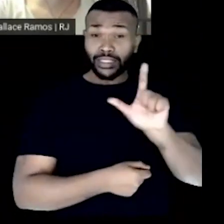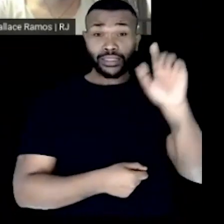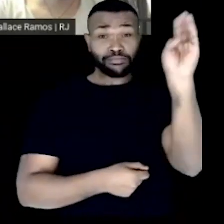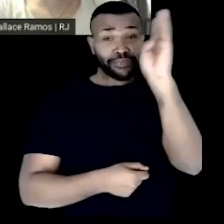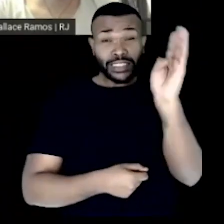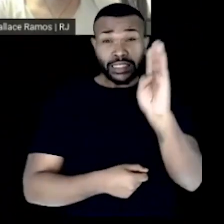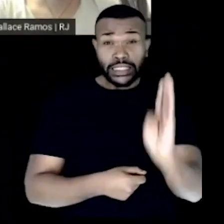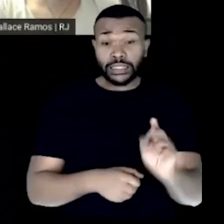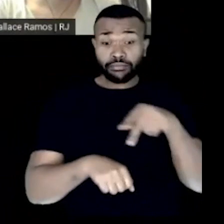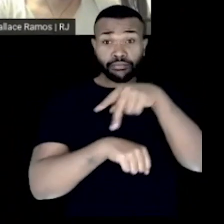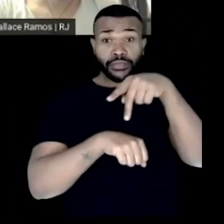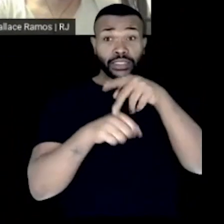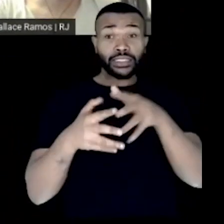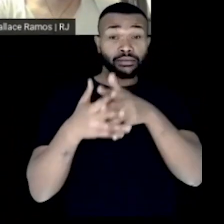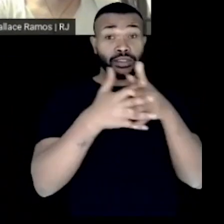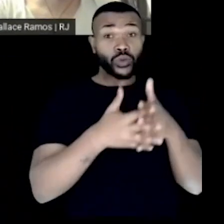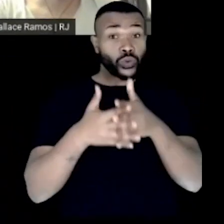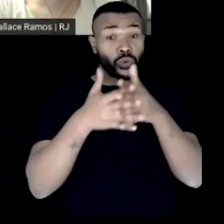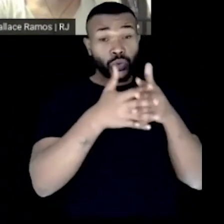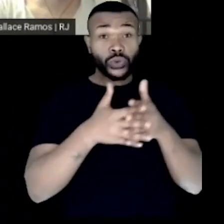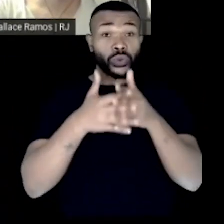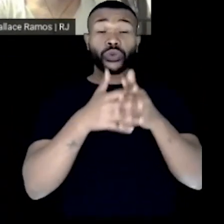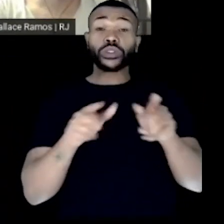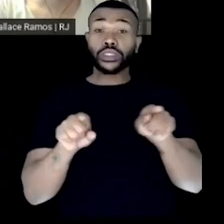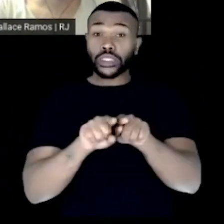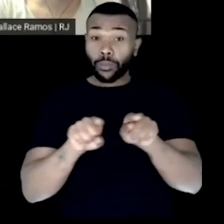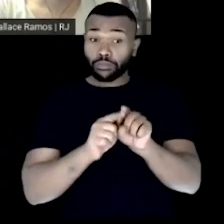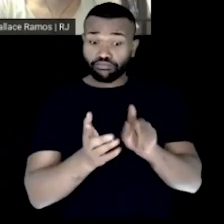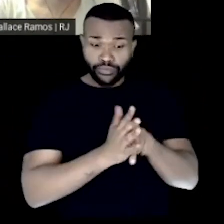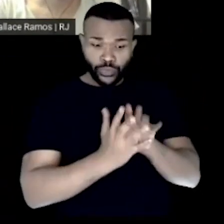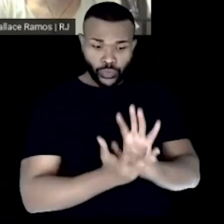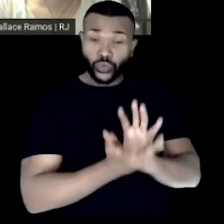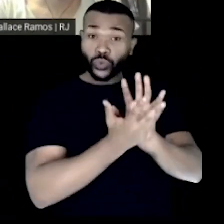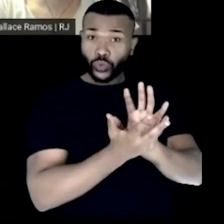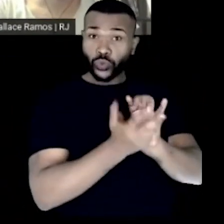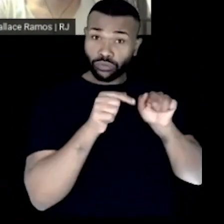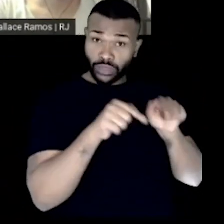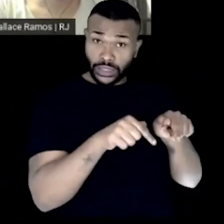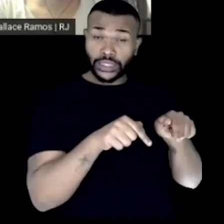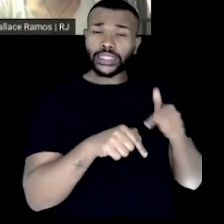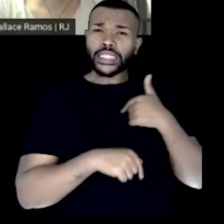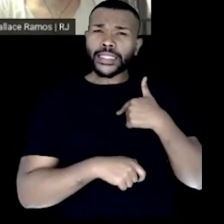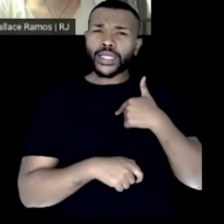Como literatura brasileira e tudo mais, ficar nos Estados Unidos, tal, tal. Não é mais um livro de nicho.